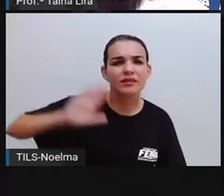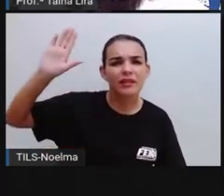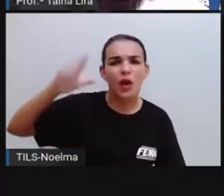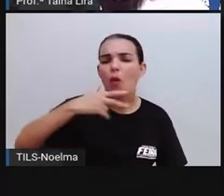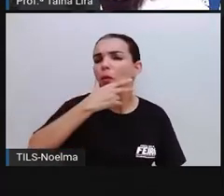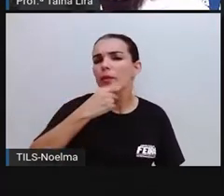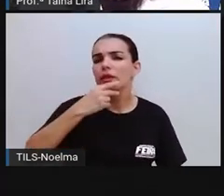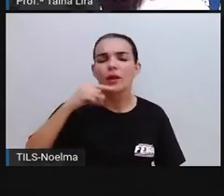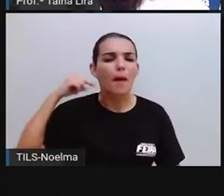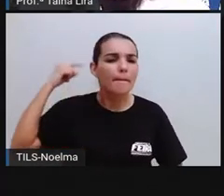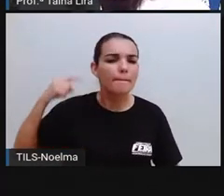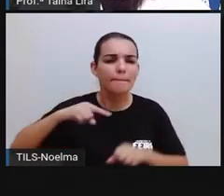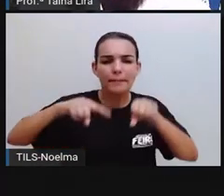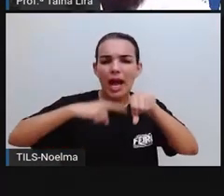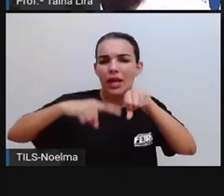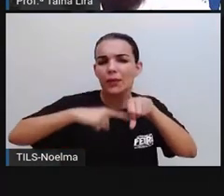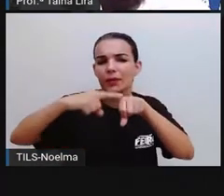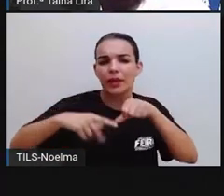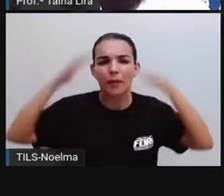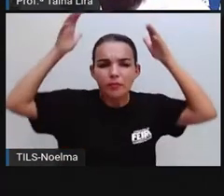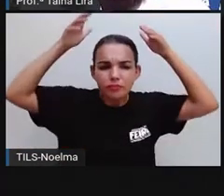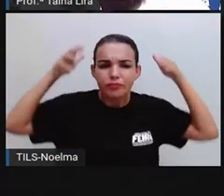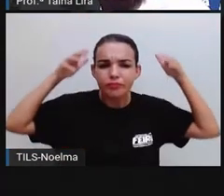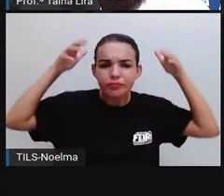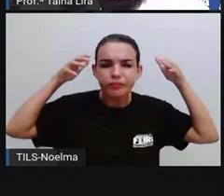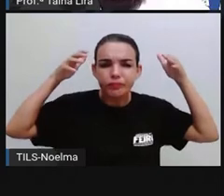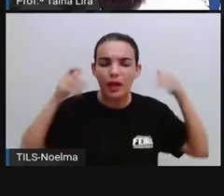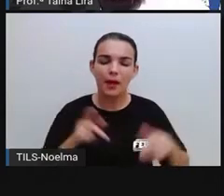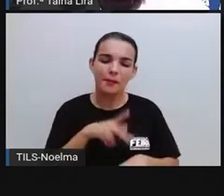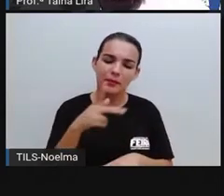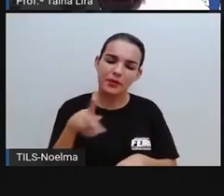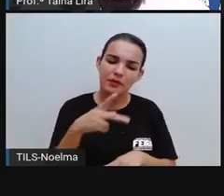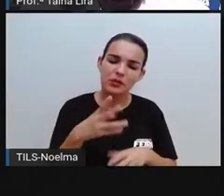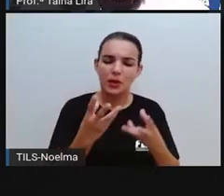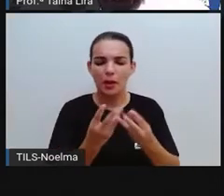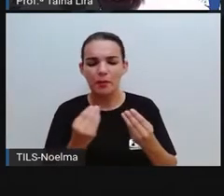Maluquinho e Uma Professora Muito Maluquinha